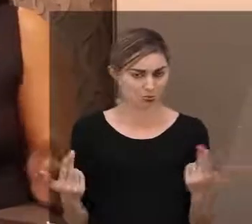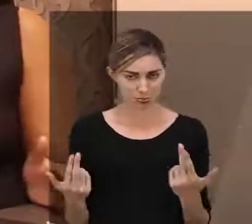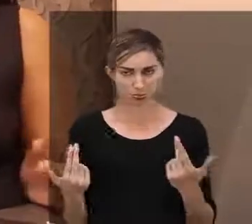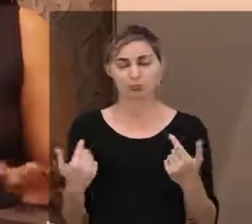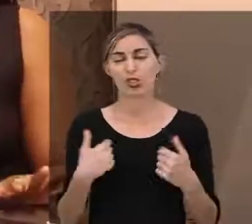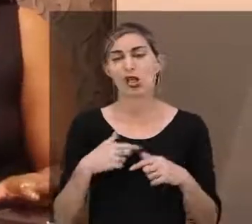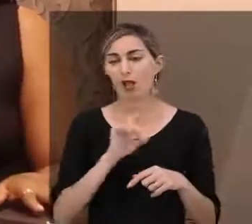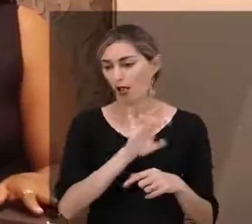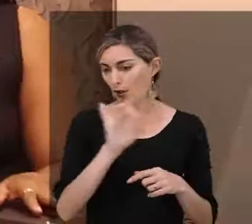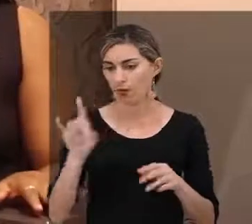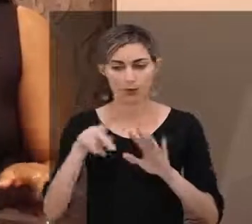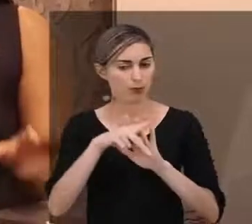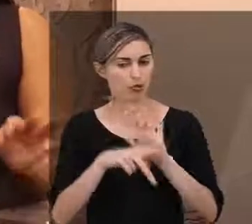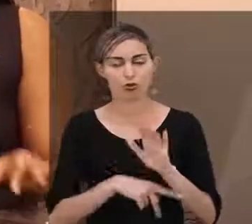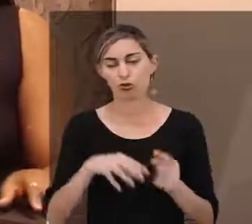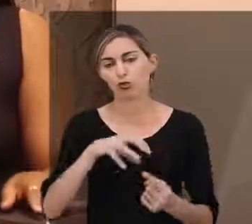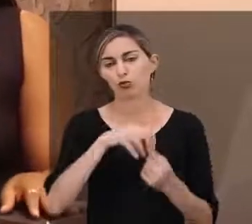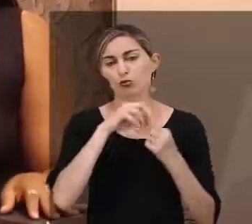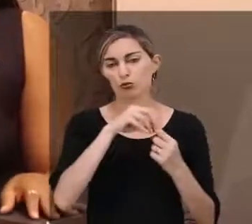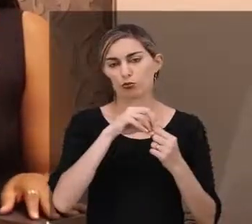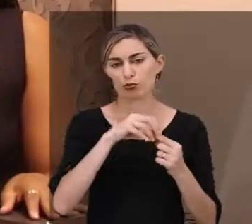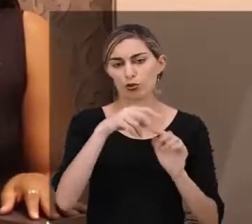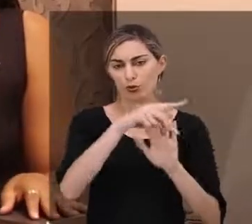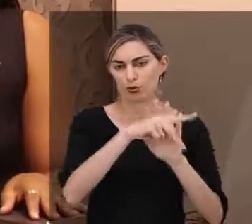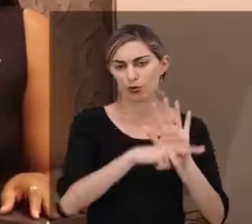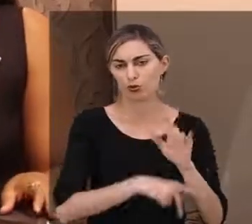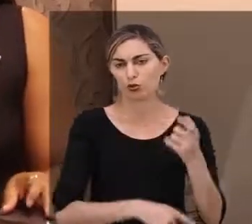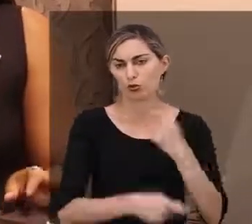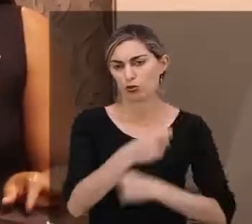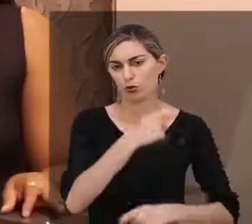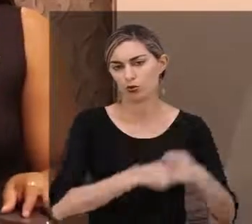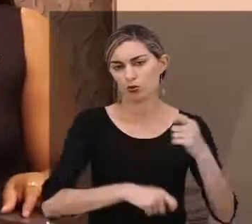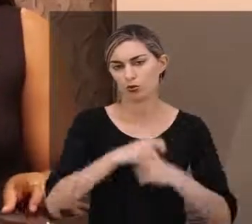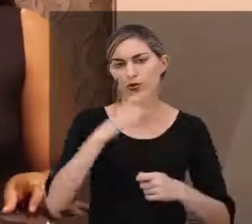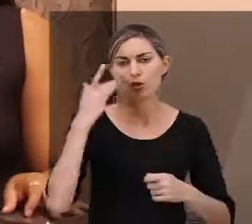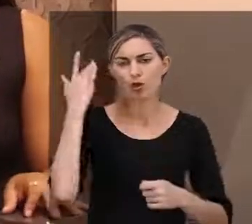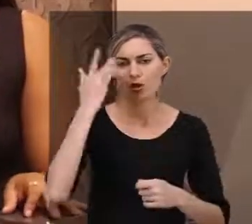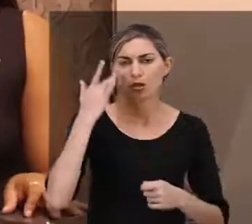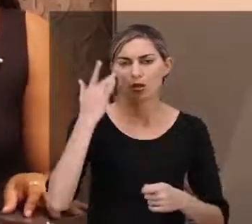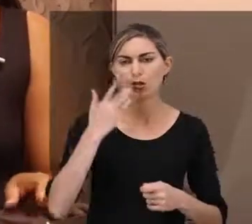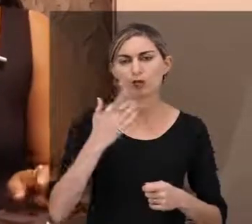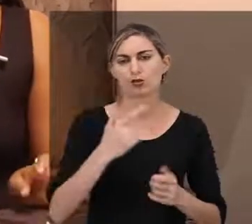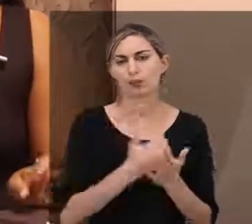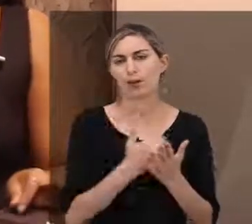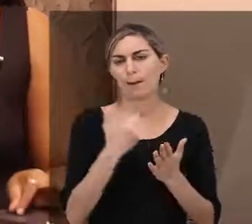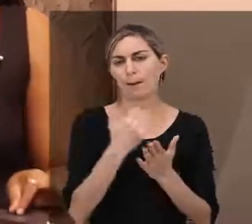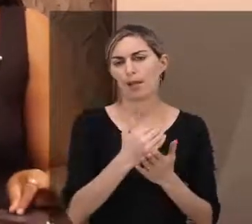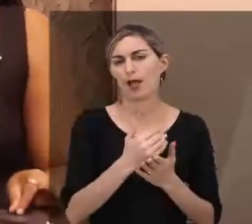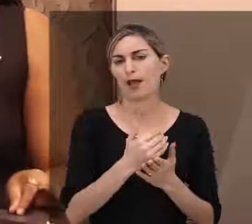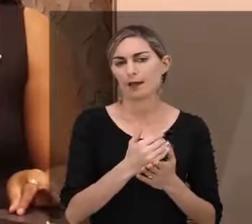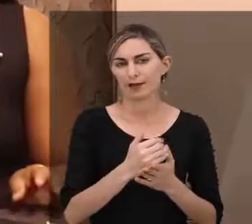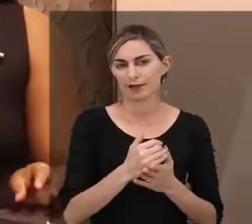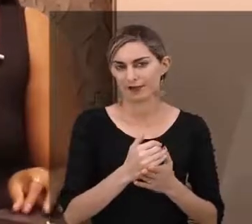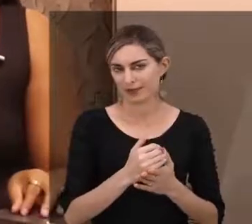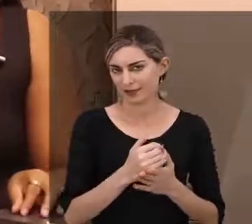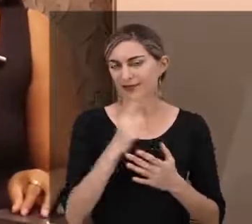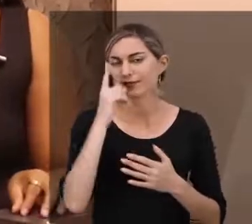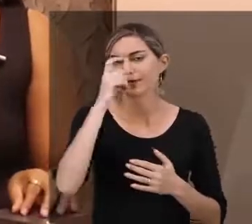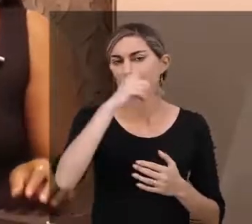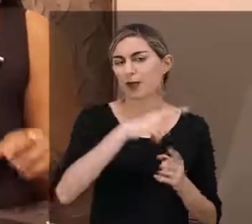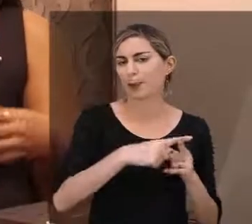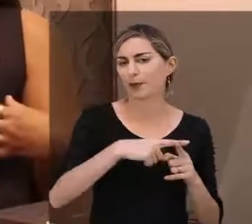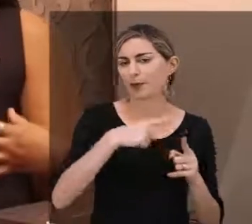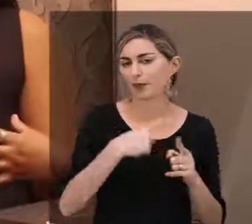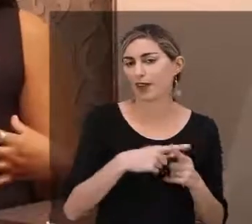cada projeto vai ser único. Então, um projeto comercial, eu acho que ele é até mais desafiador. Por